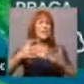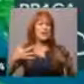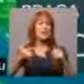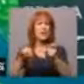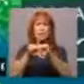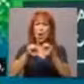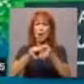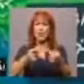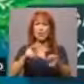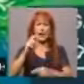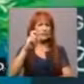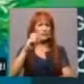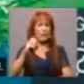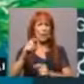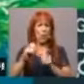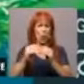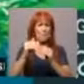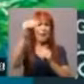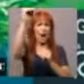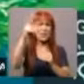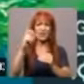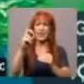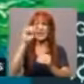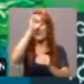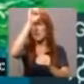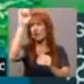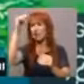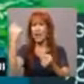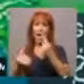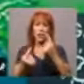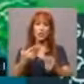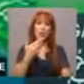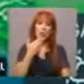próximas dos 30 graus ou mesmo acima dos 30 graus em alguns locais. Obrigada. Bom dia. Não.